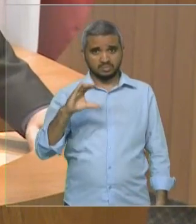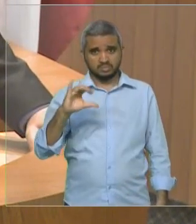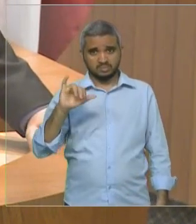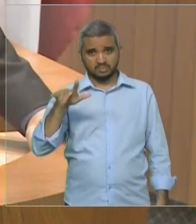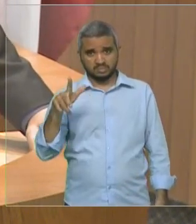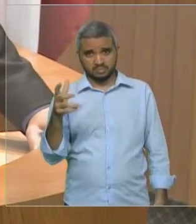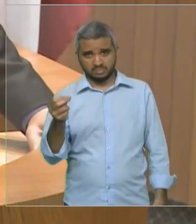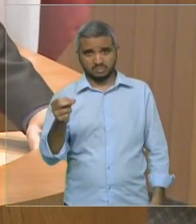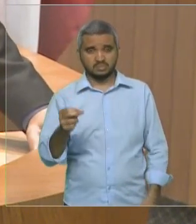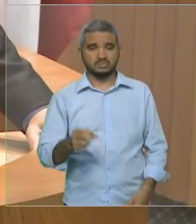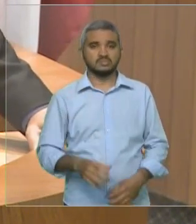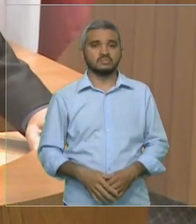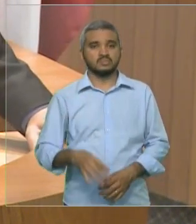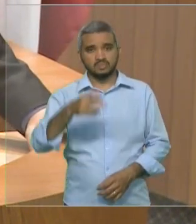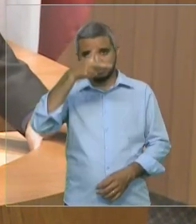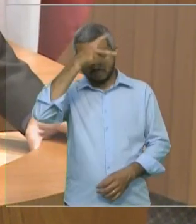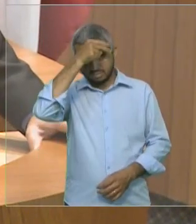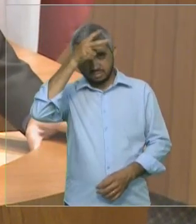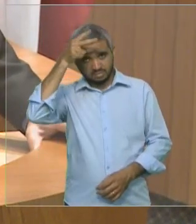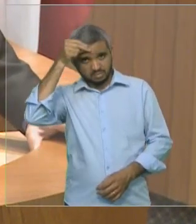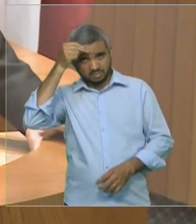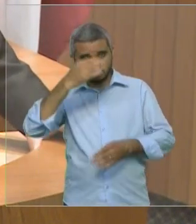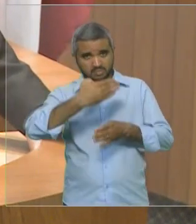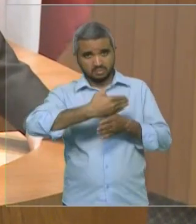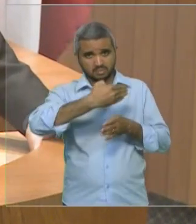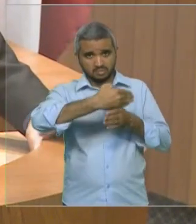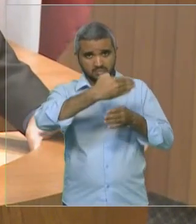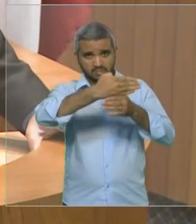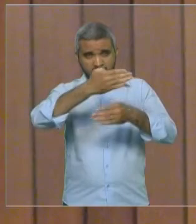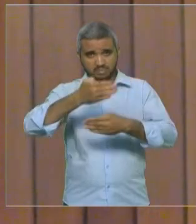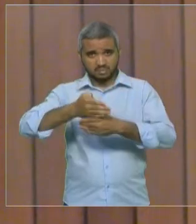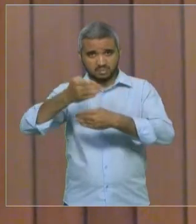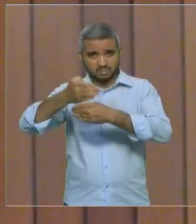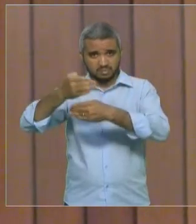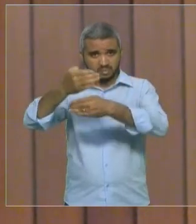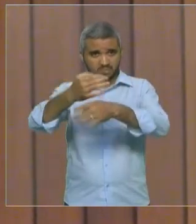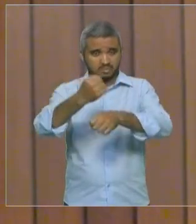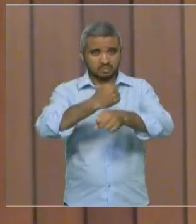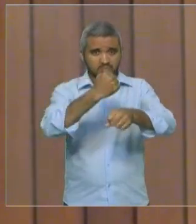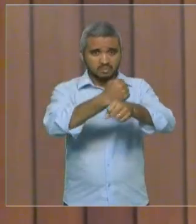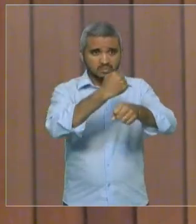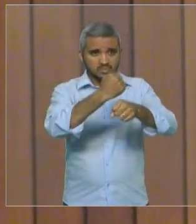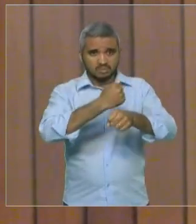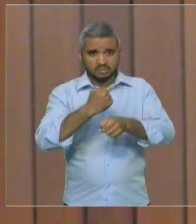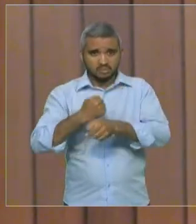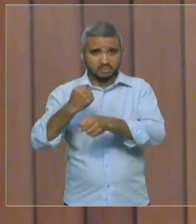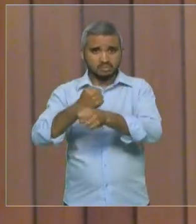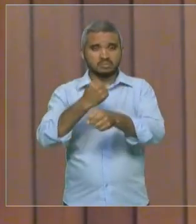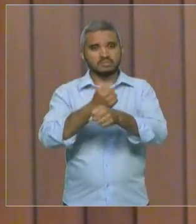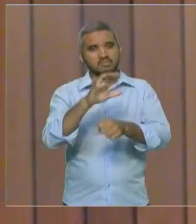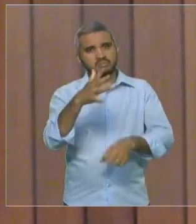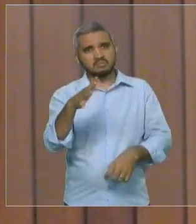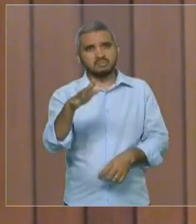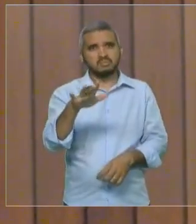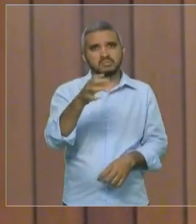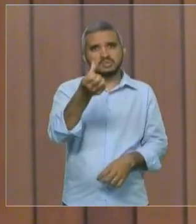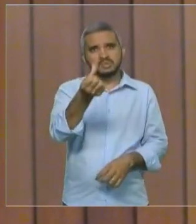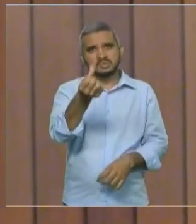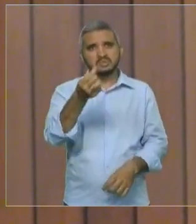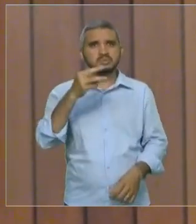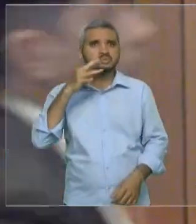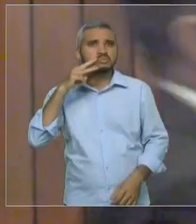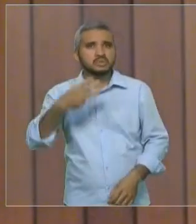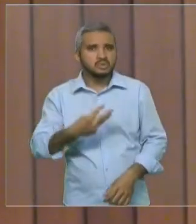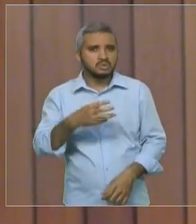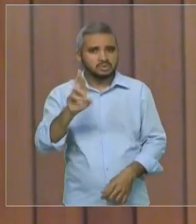onde a prefeitura construiu este prédio totalmente, um investimento em torno de 6 milhões de